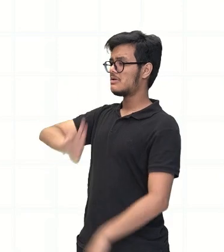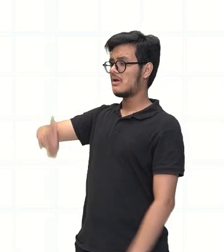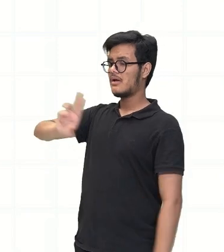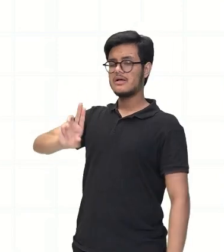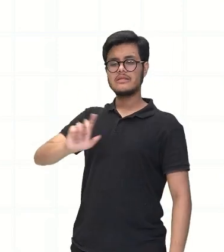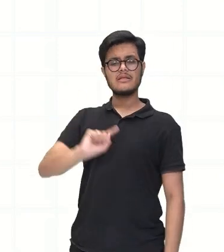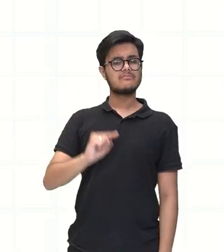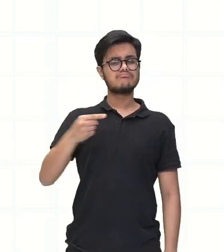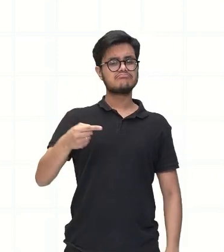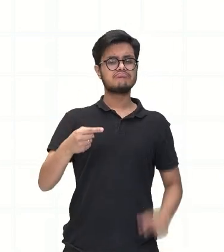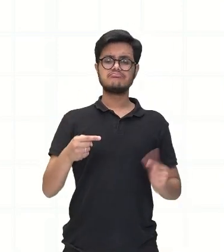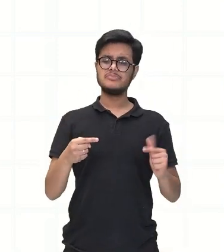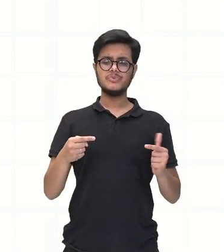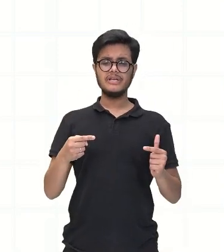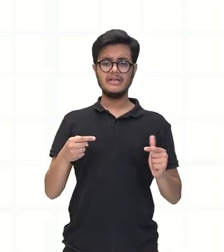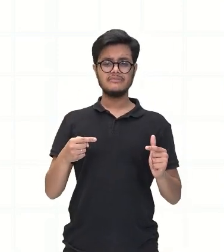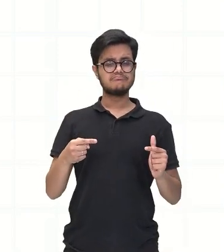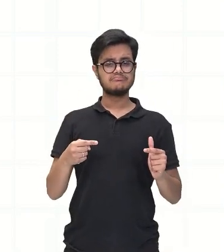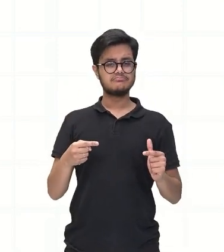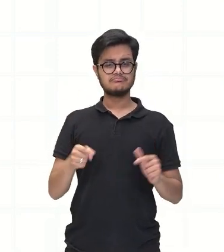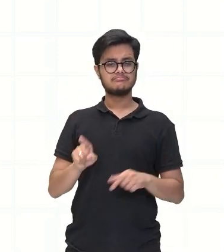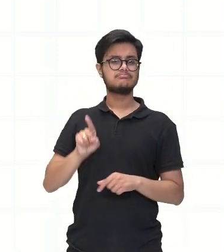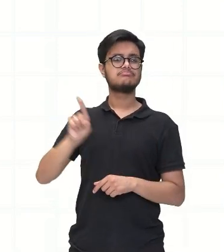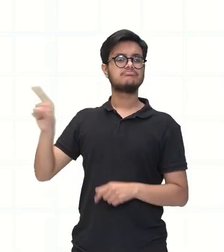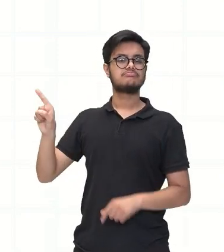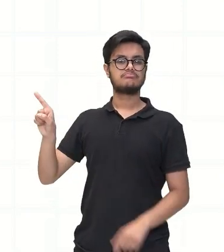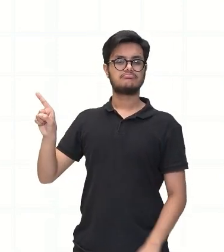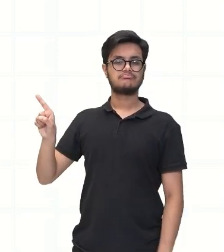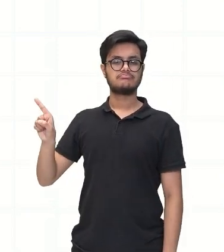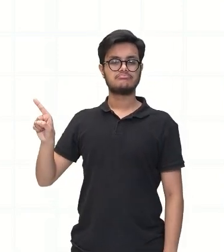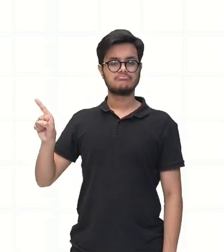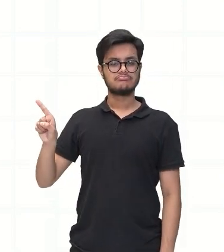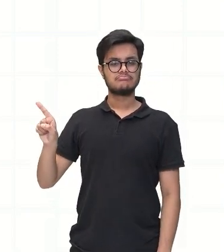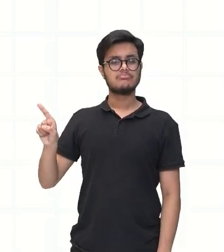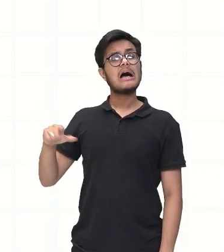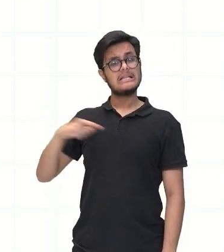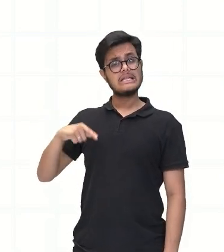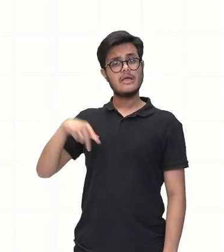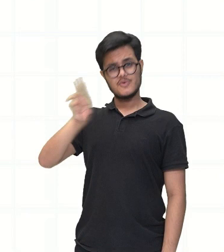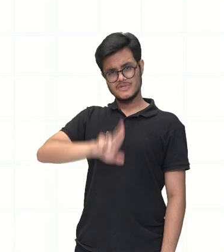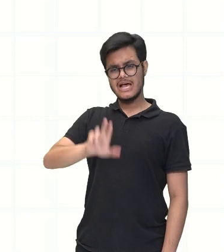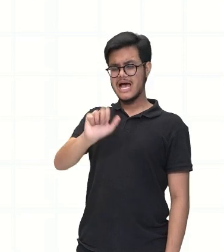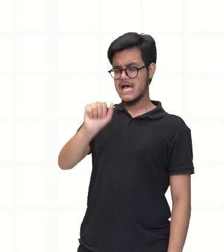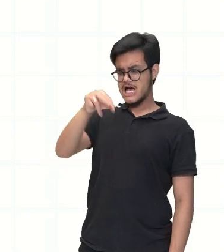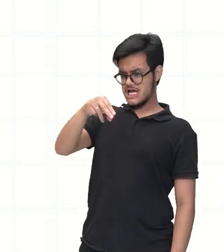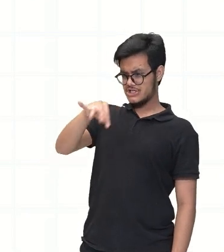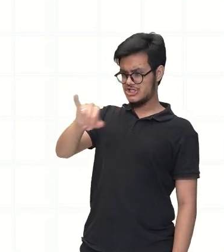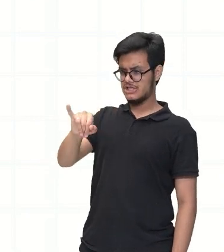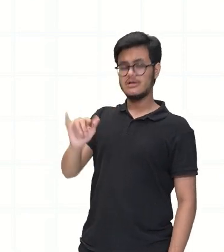eles não, os prefixos, mesmo sendo anti, ó, anti,